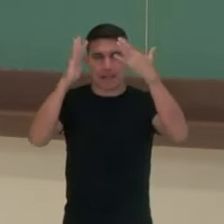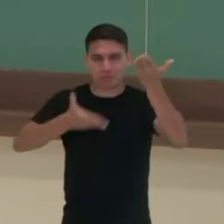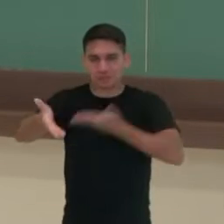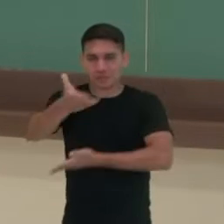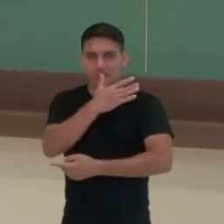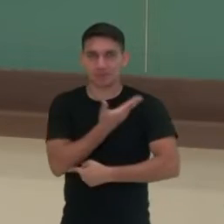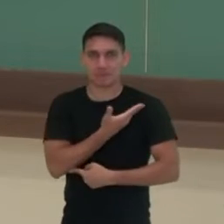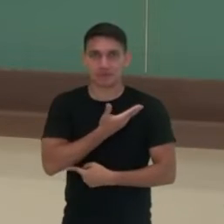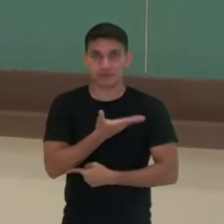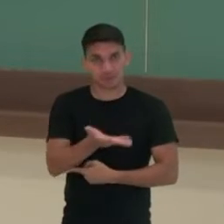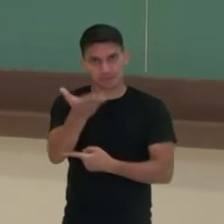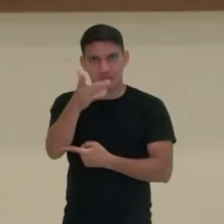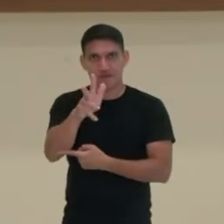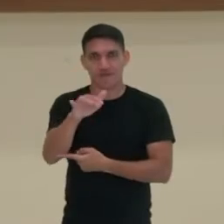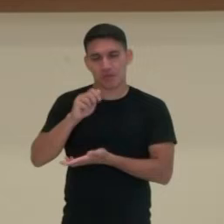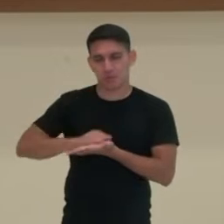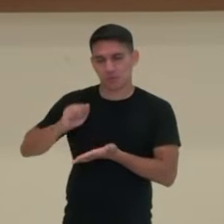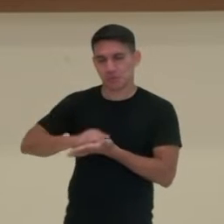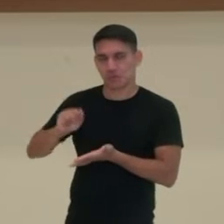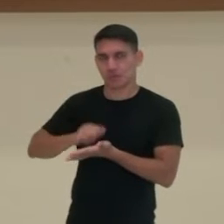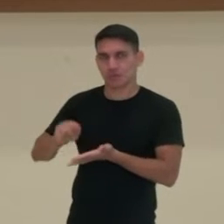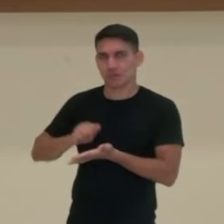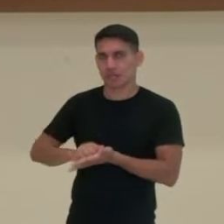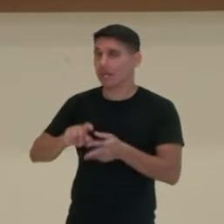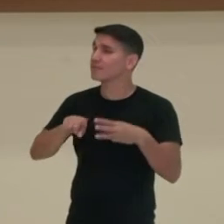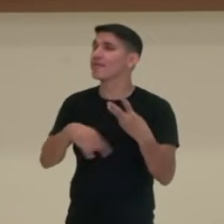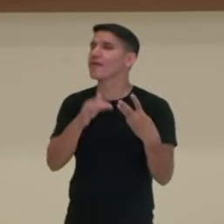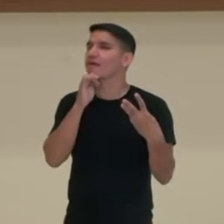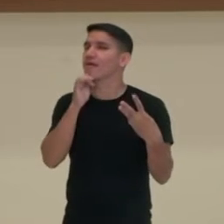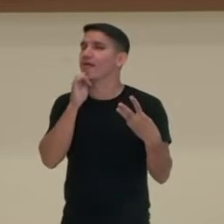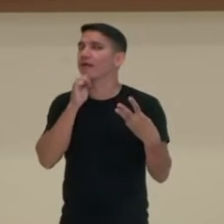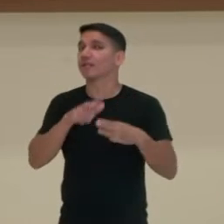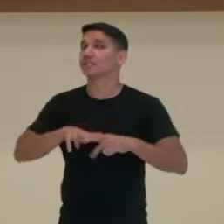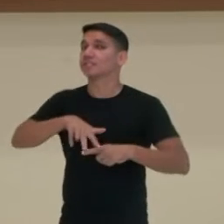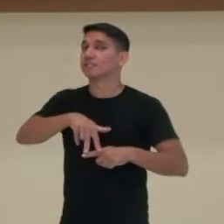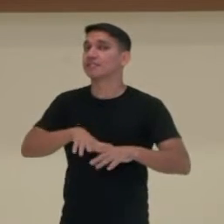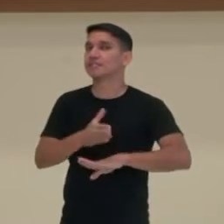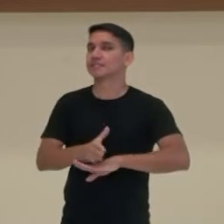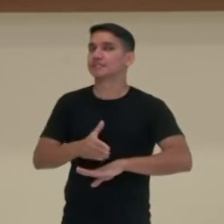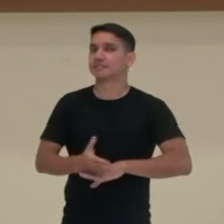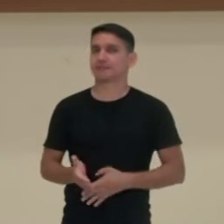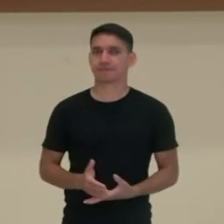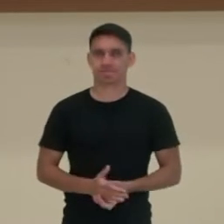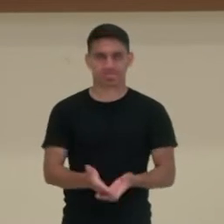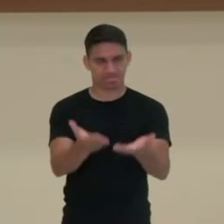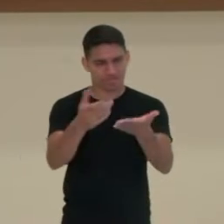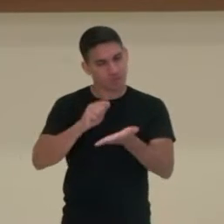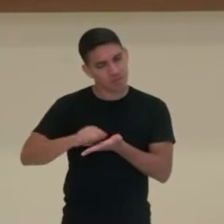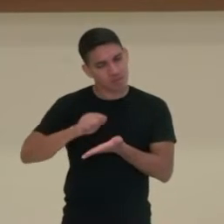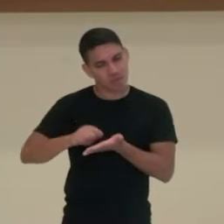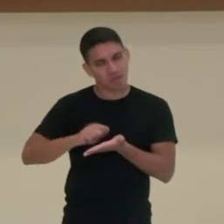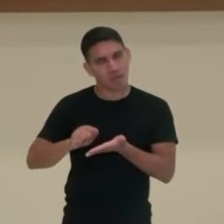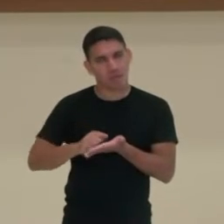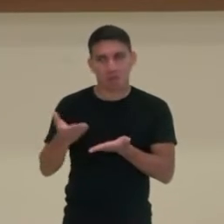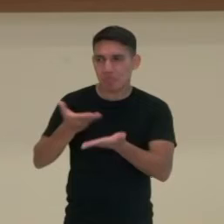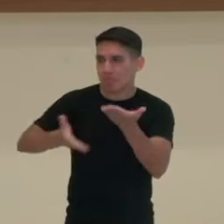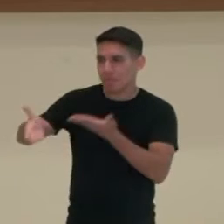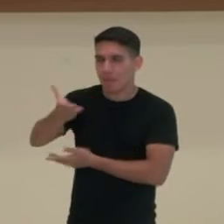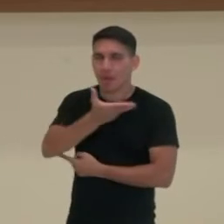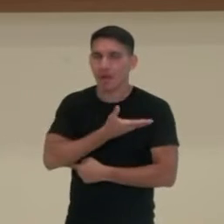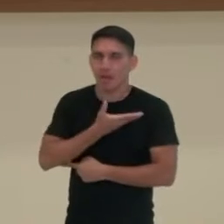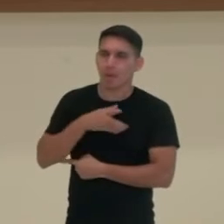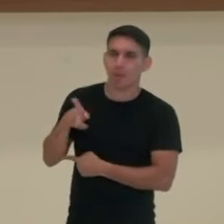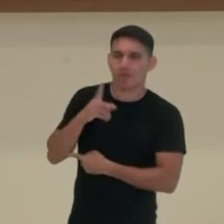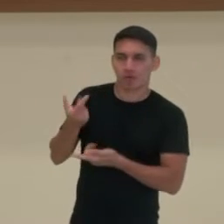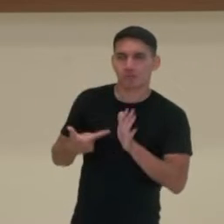com os seus colegas. Então você vai dar 3 exemplos de ginástica de condicionamento. Coloca aí, divide com seus amigos,